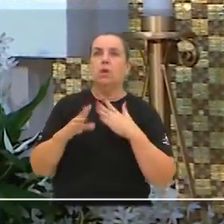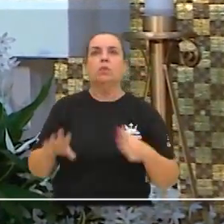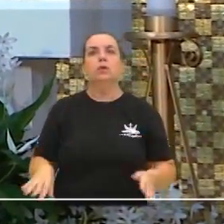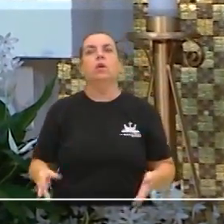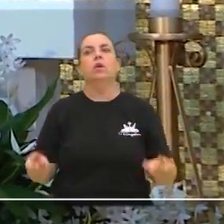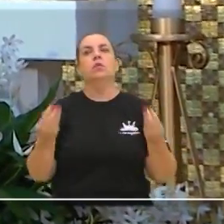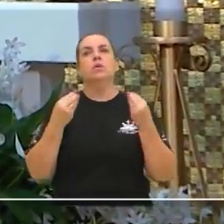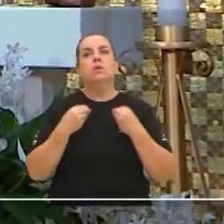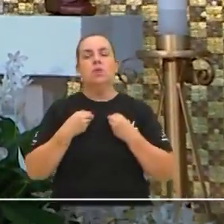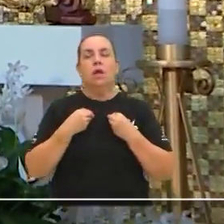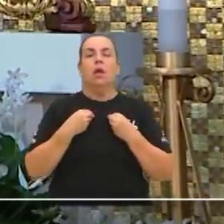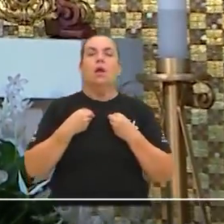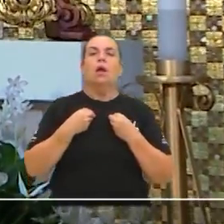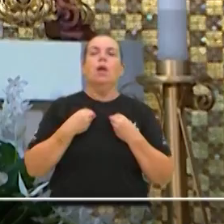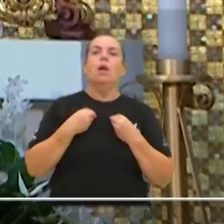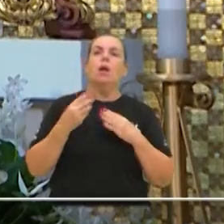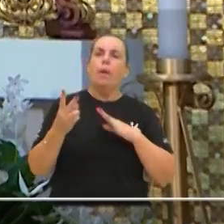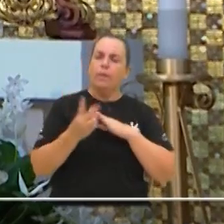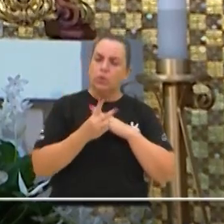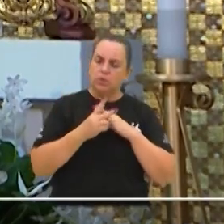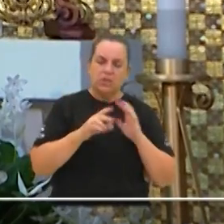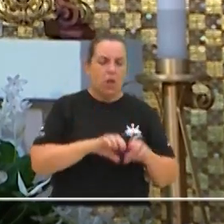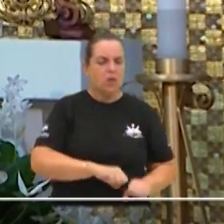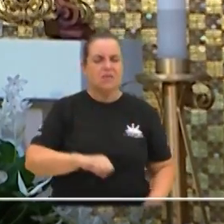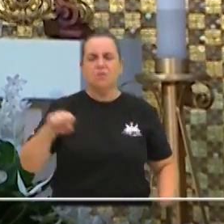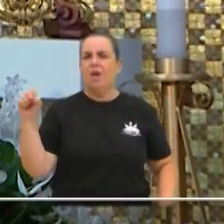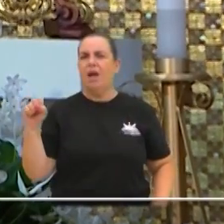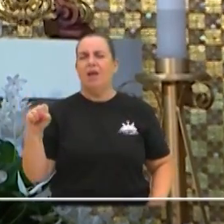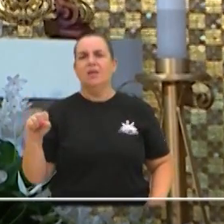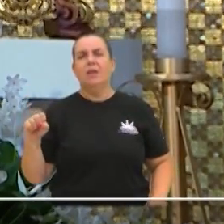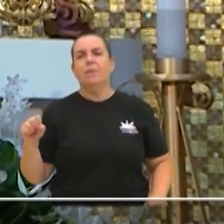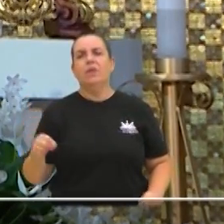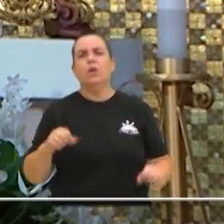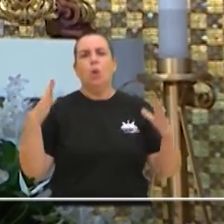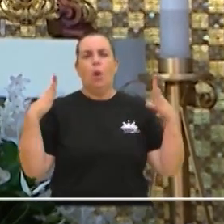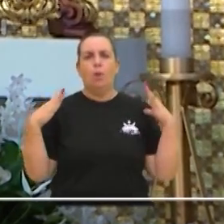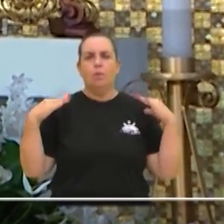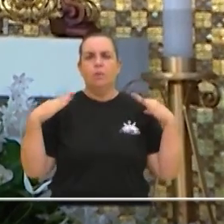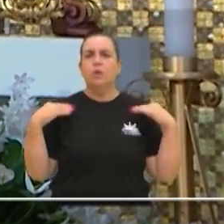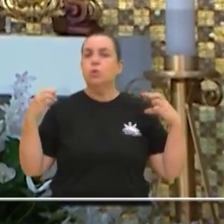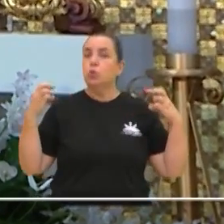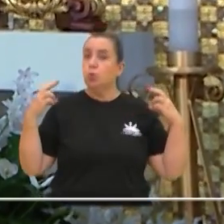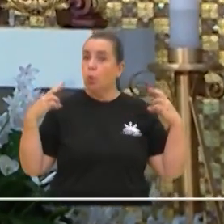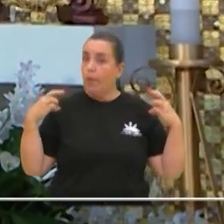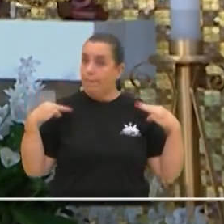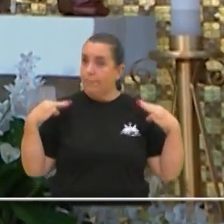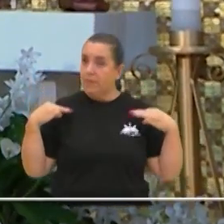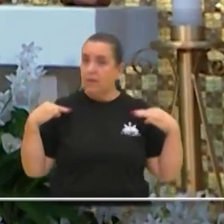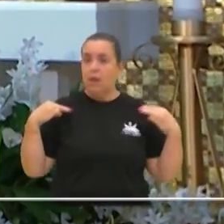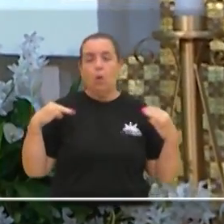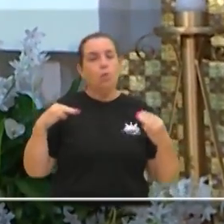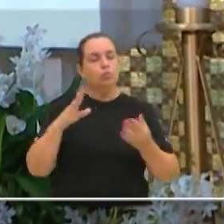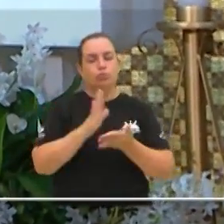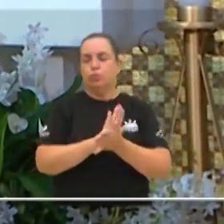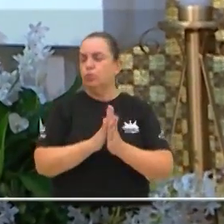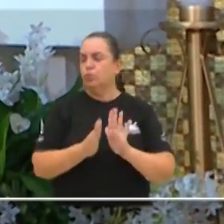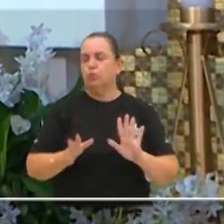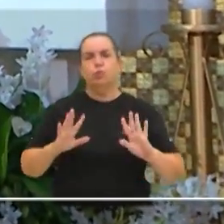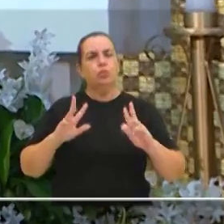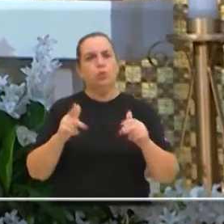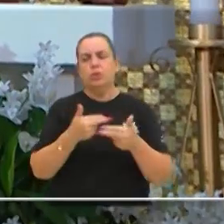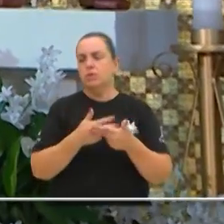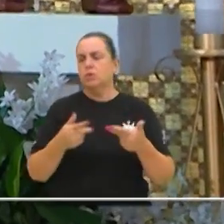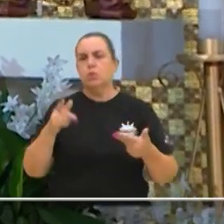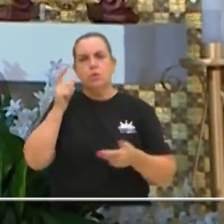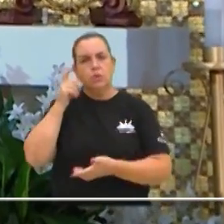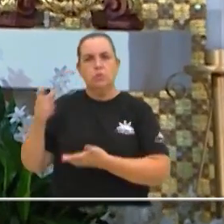o escudo levantado, a espada levantada e o arcanjo Miguel derrubando como se fosse um trator todas as